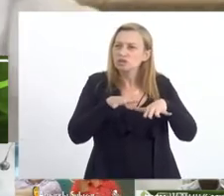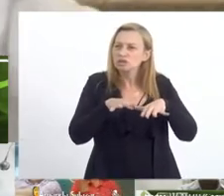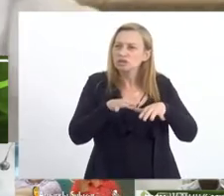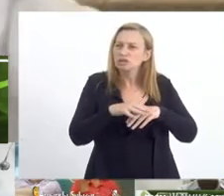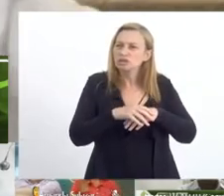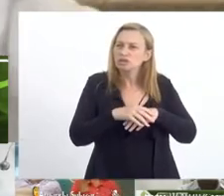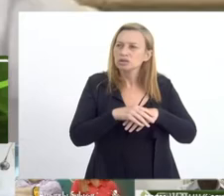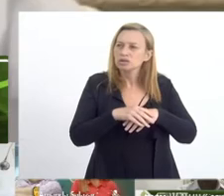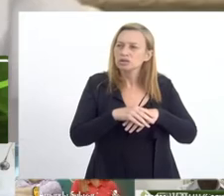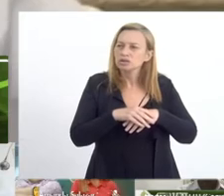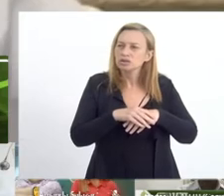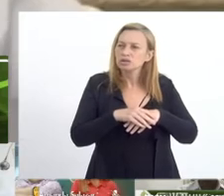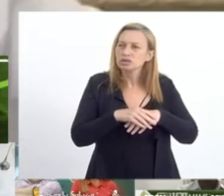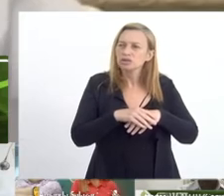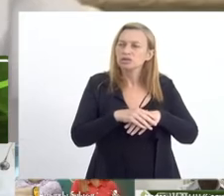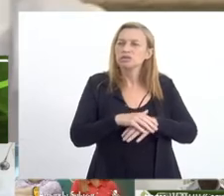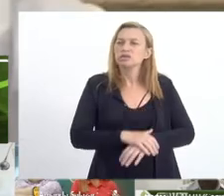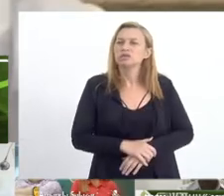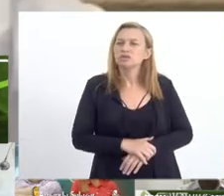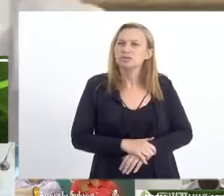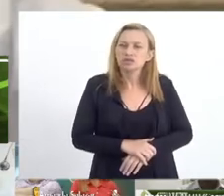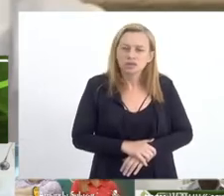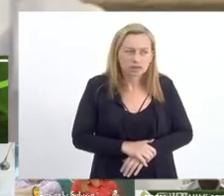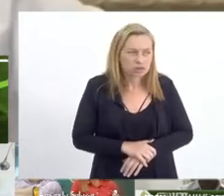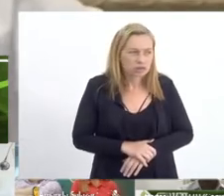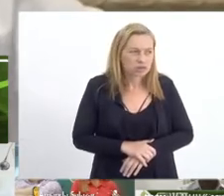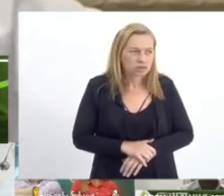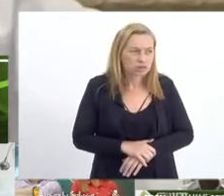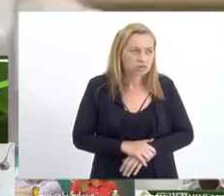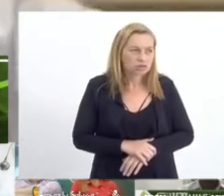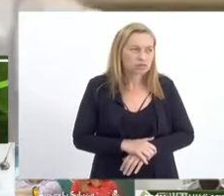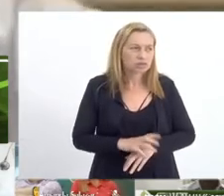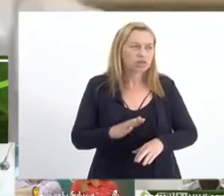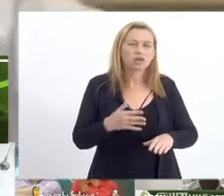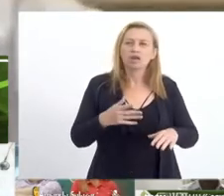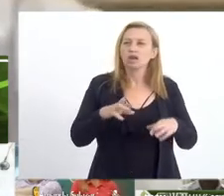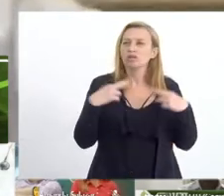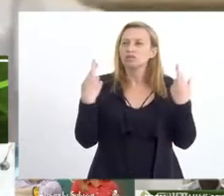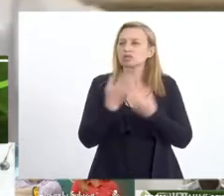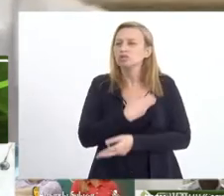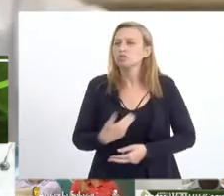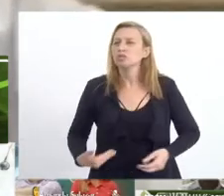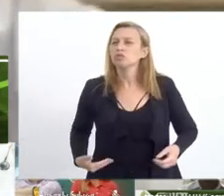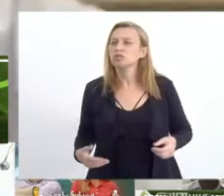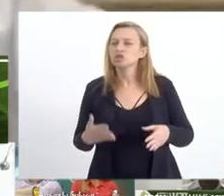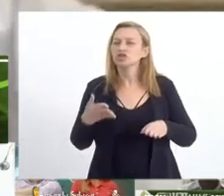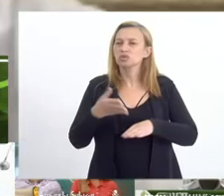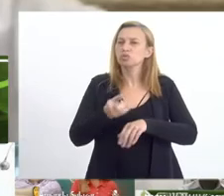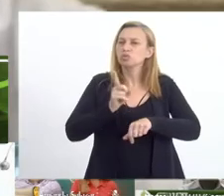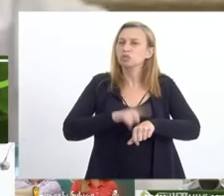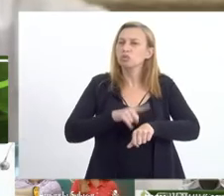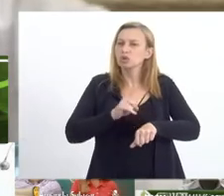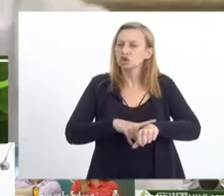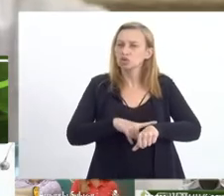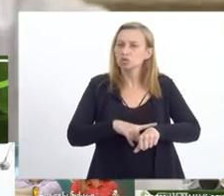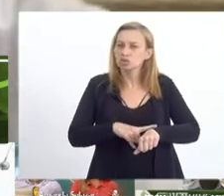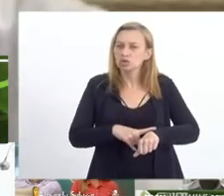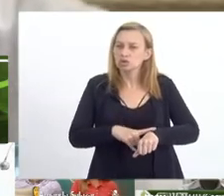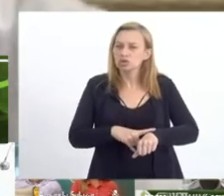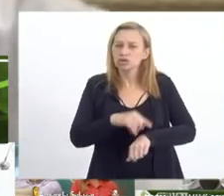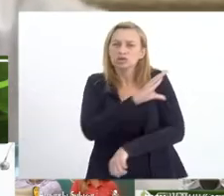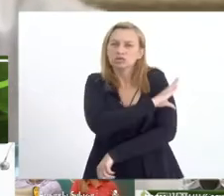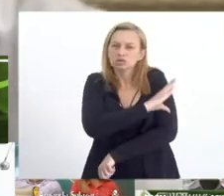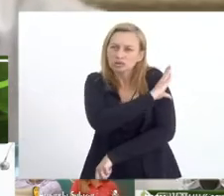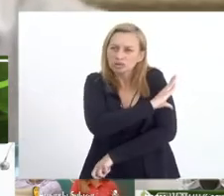escutei aqui o Magno da Infra. Essa audiência pública ela vem no momento onde Campos